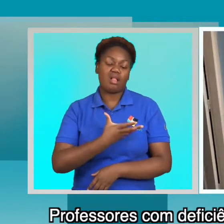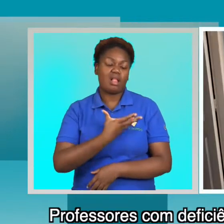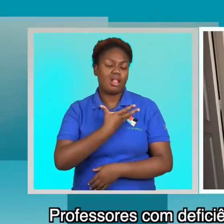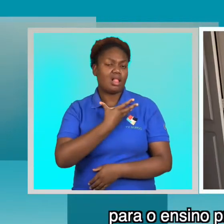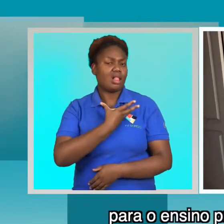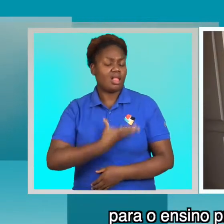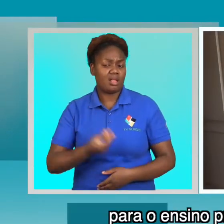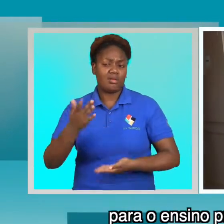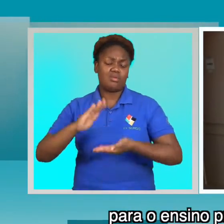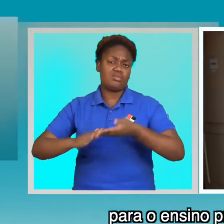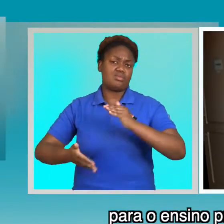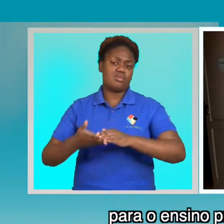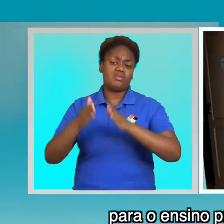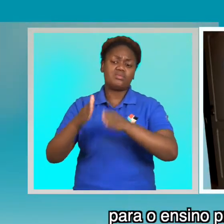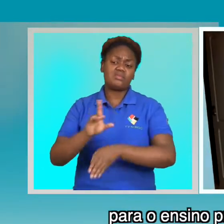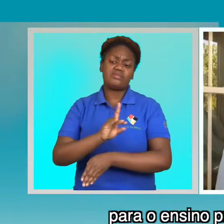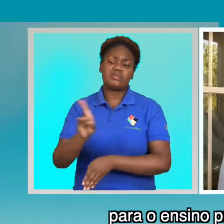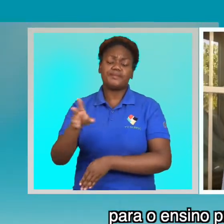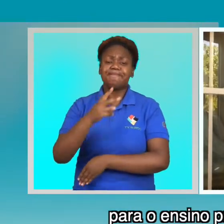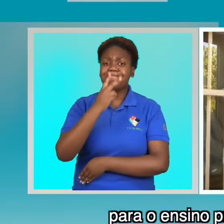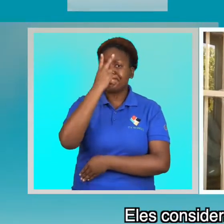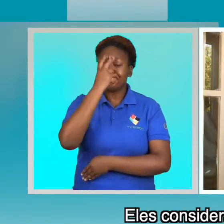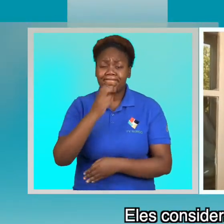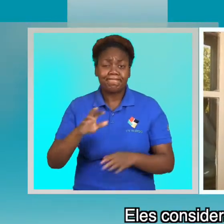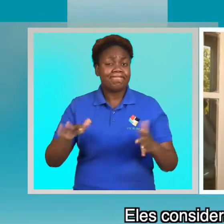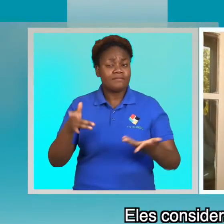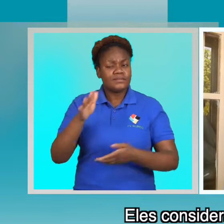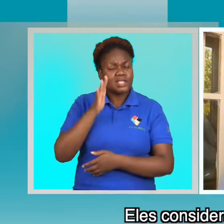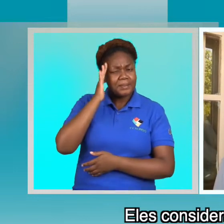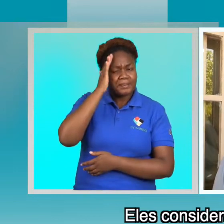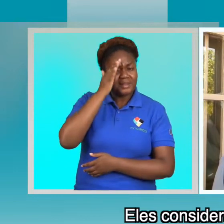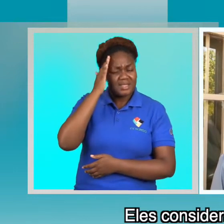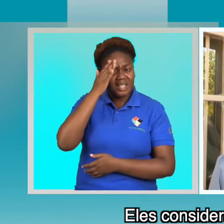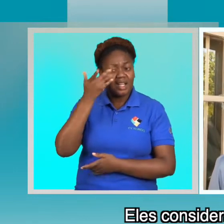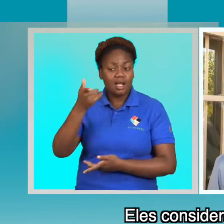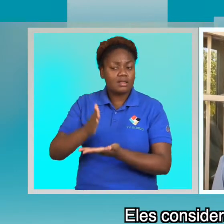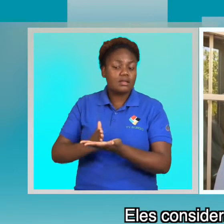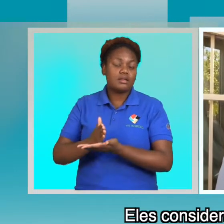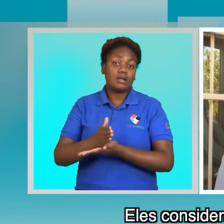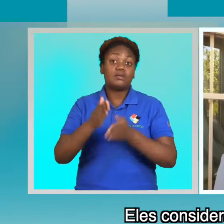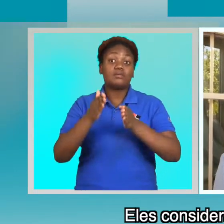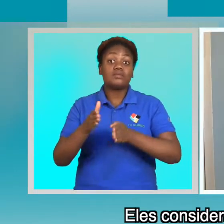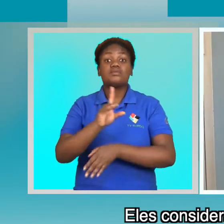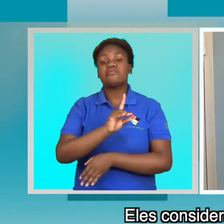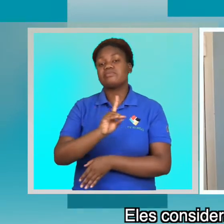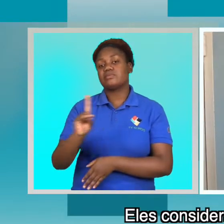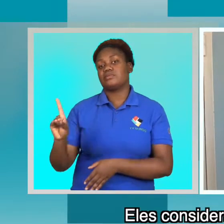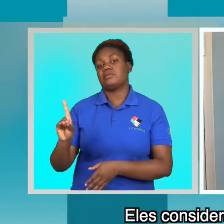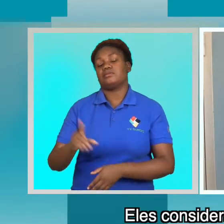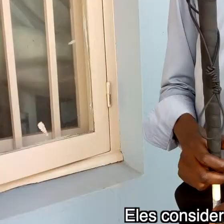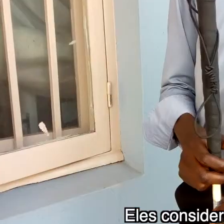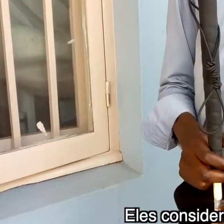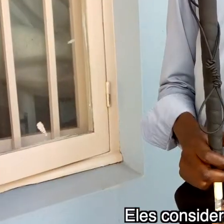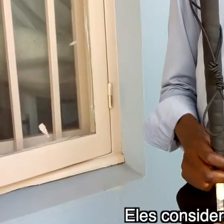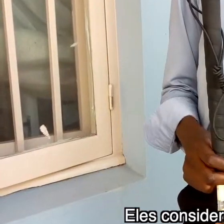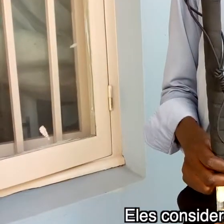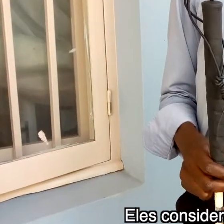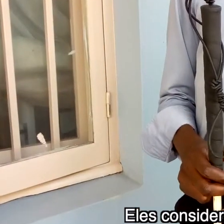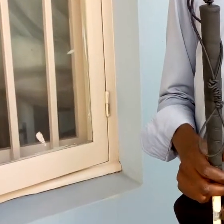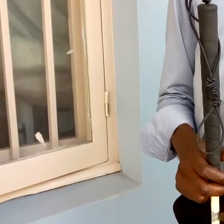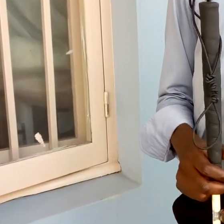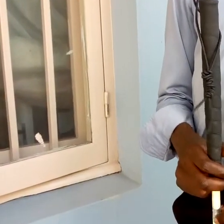cegos para o ensino primário em Moçambique. Eles consideram que este ato viola os direitos das pessoas com